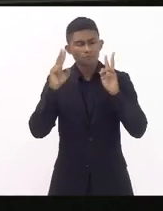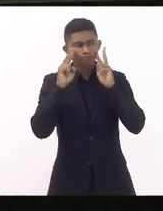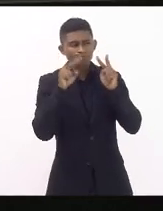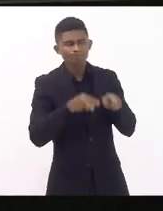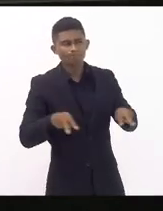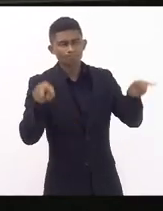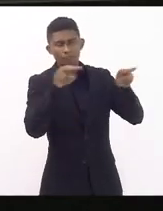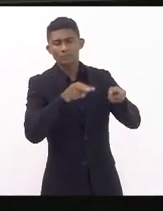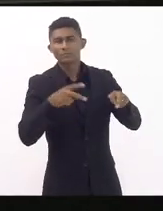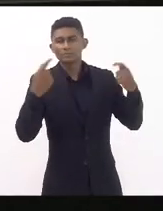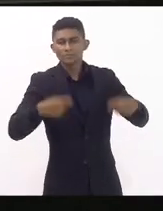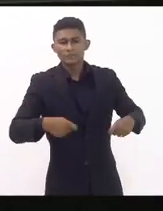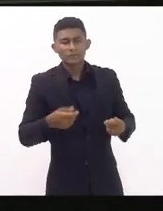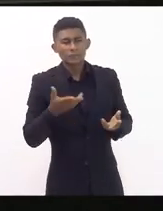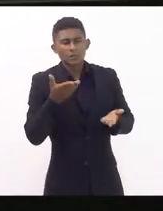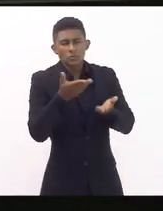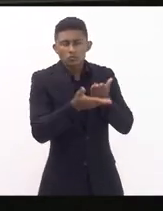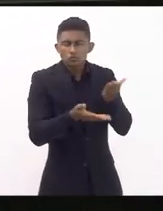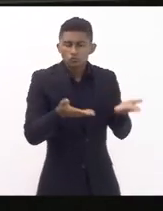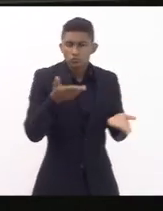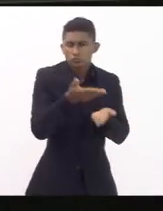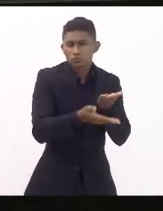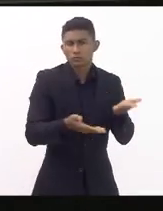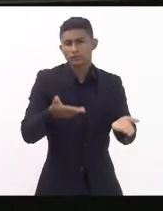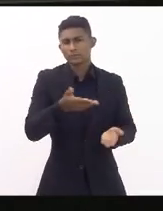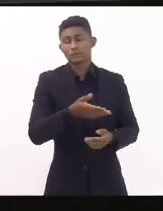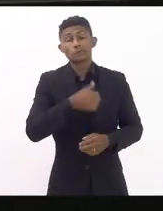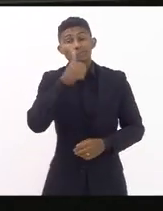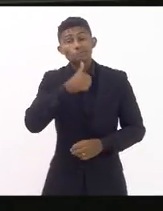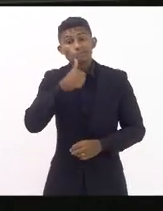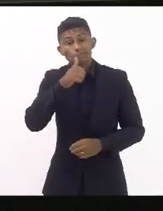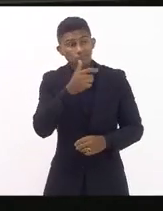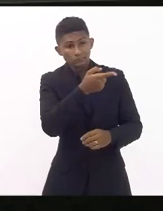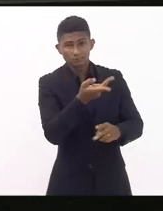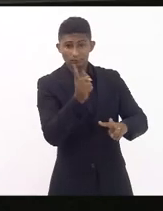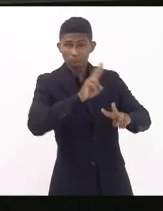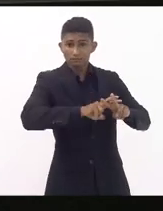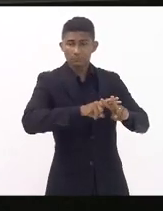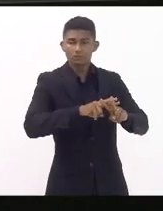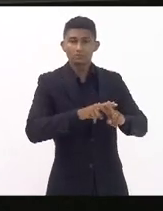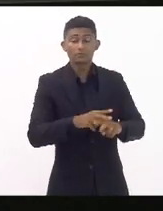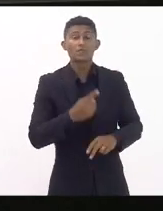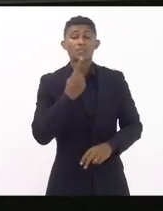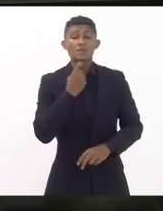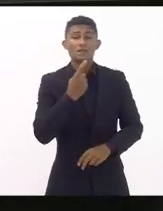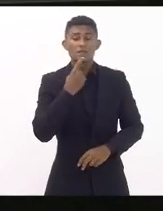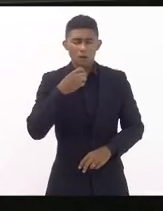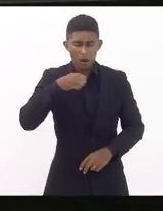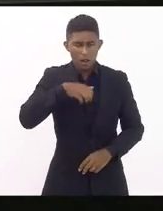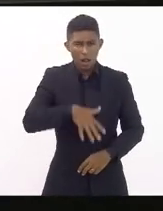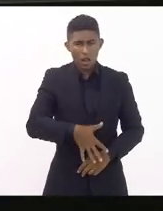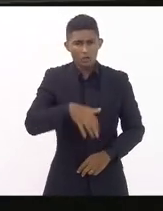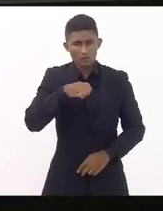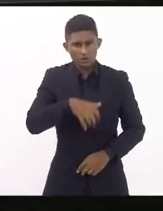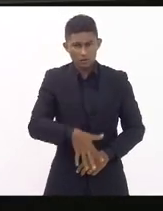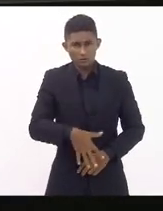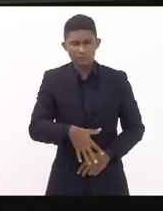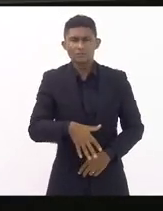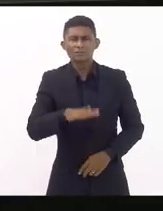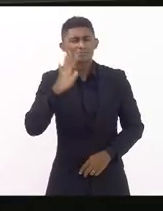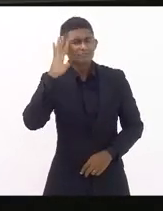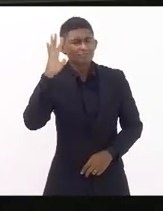pode uma presa que menstrua receber a